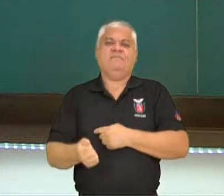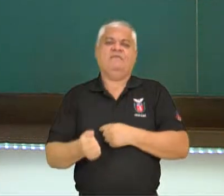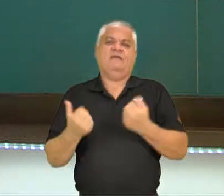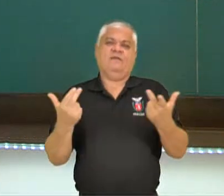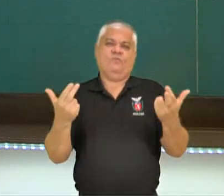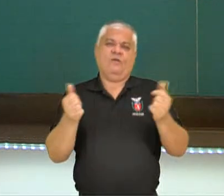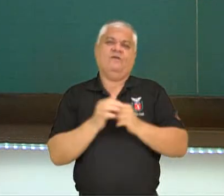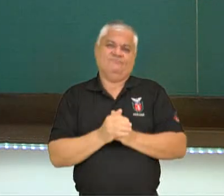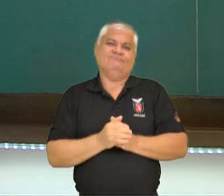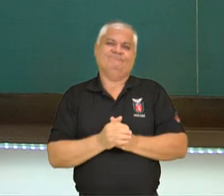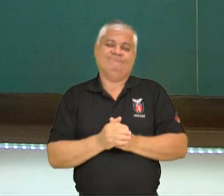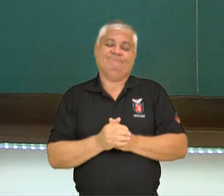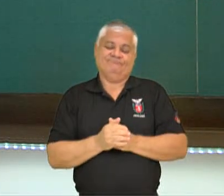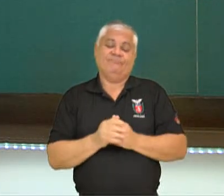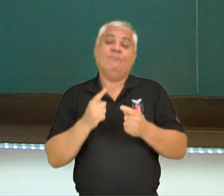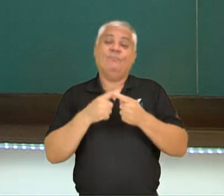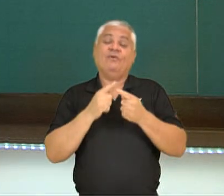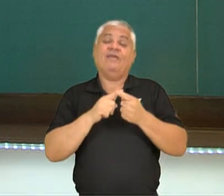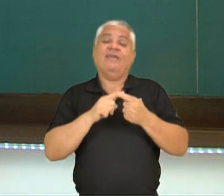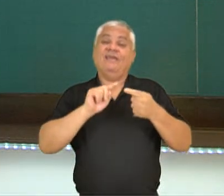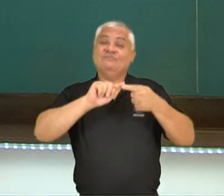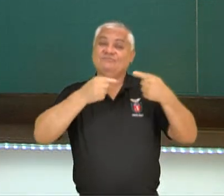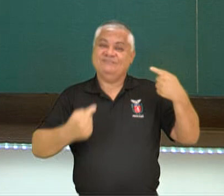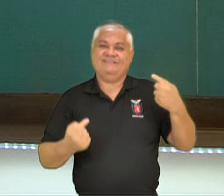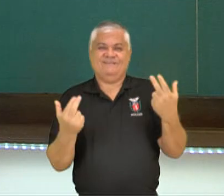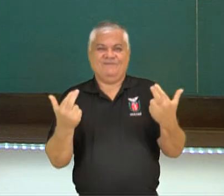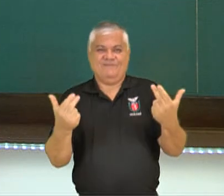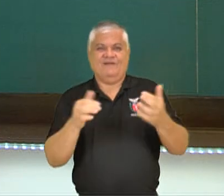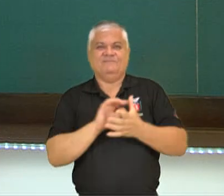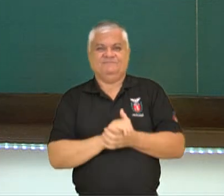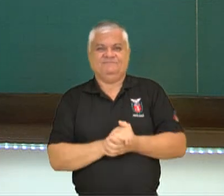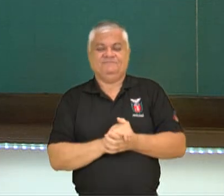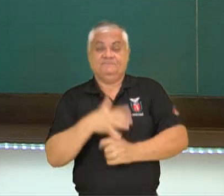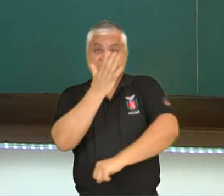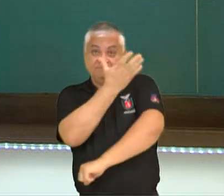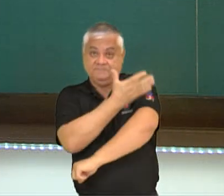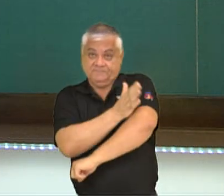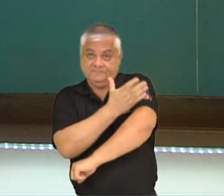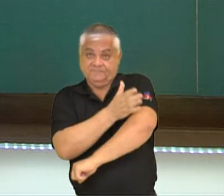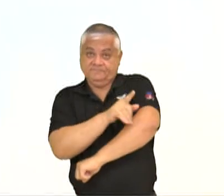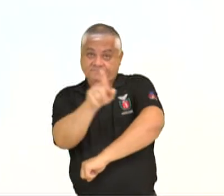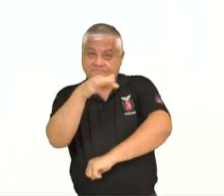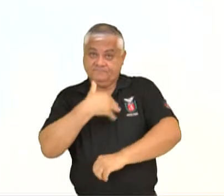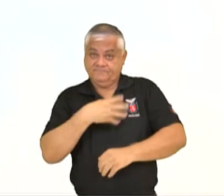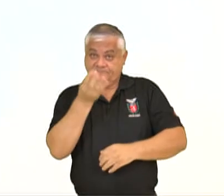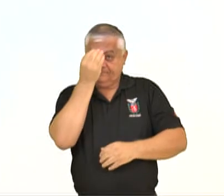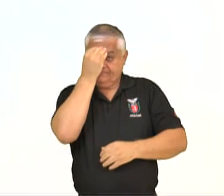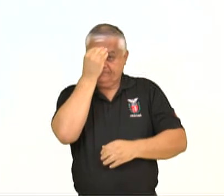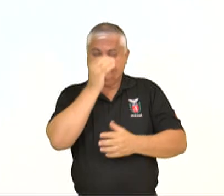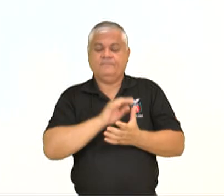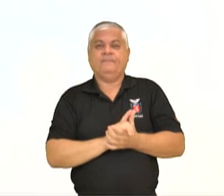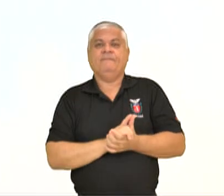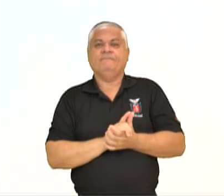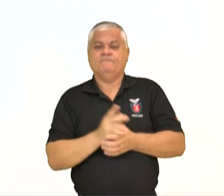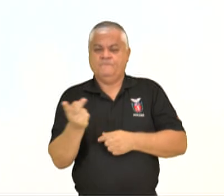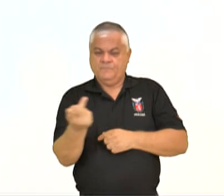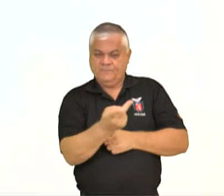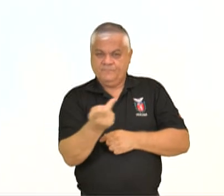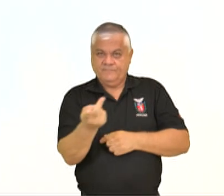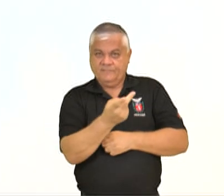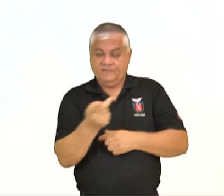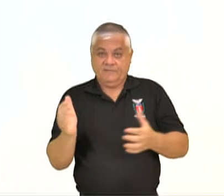tem então os genes mutados. Mais um exercício para ver se você compreendeu essa parte. Um casal com